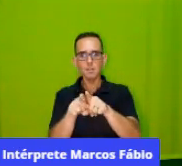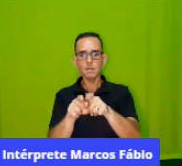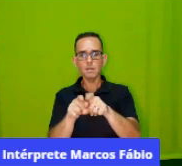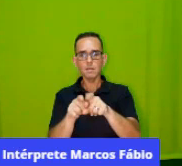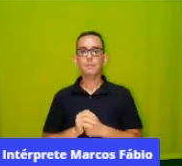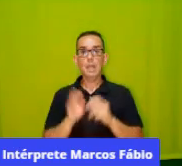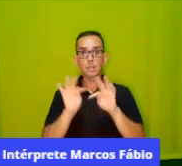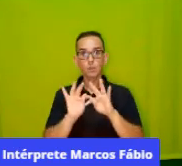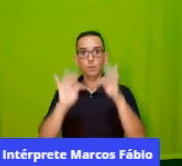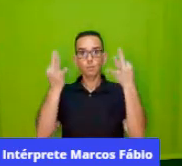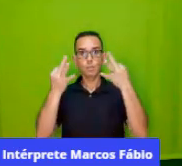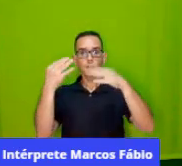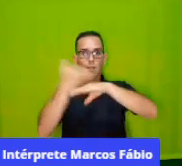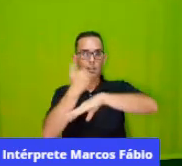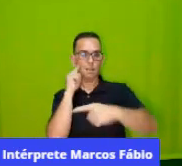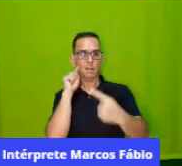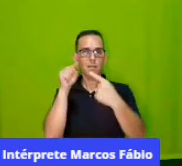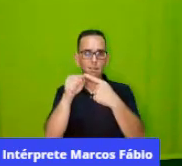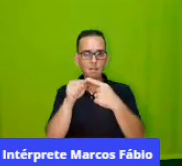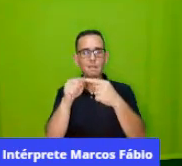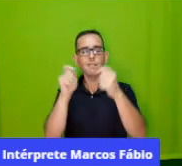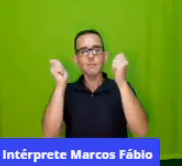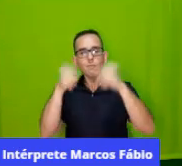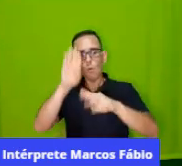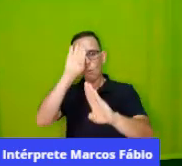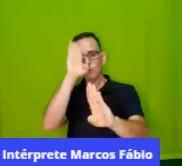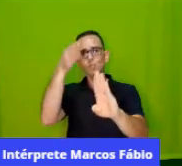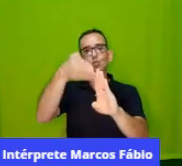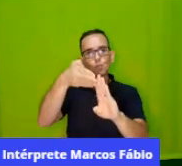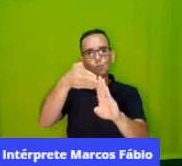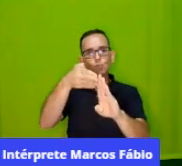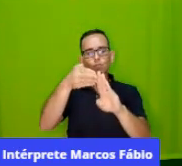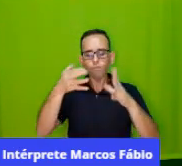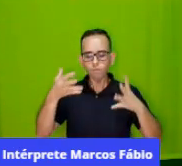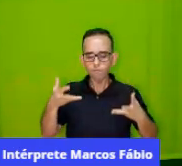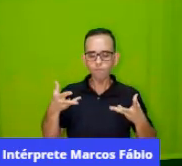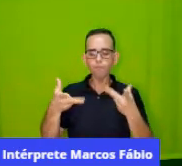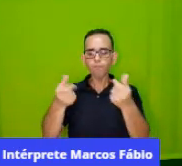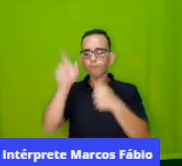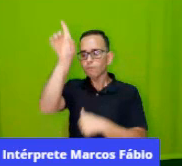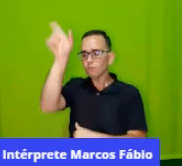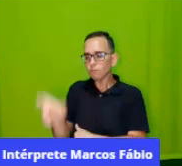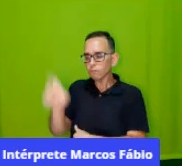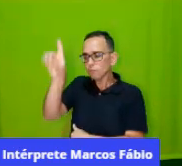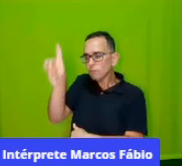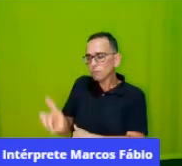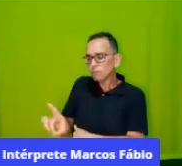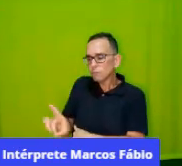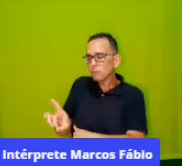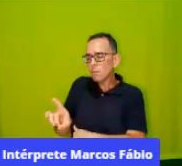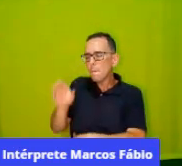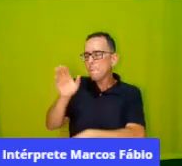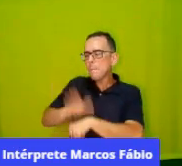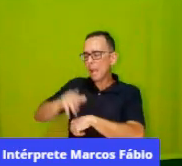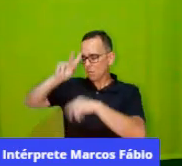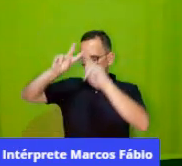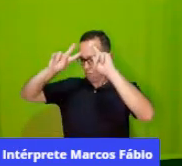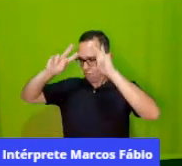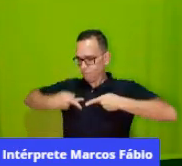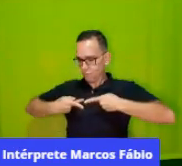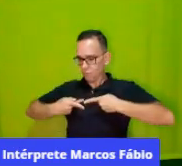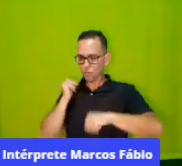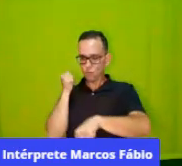tecnologia assistiva, ela tem como objetivo proporcionar à pessoa com deficiência maior independência, qualidade de vida e